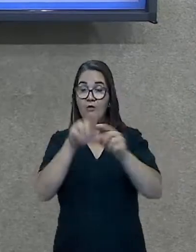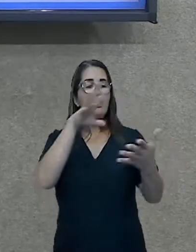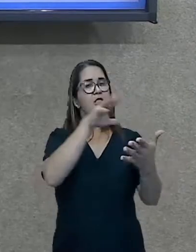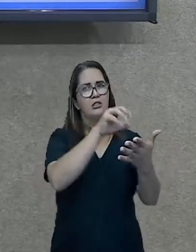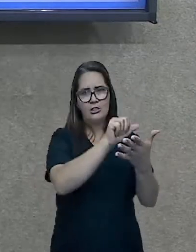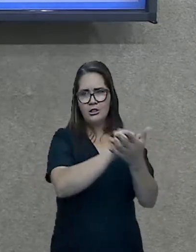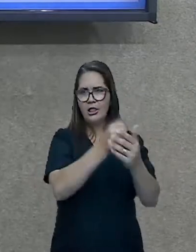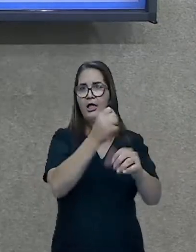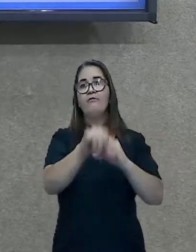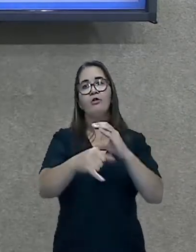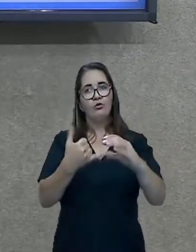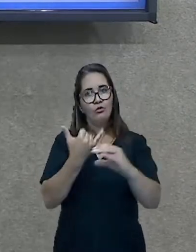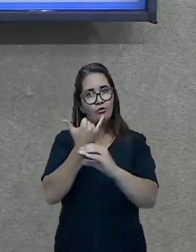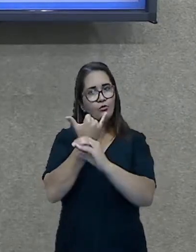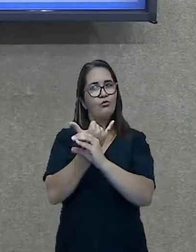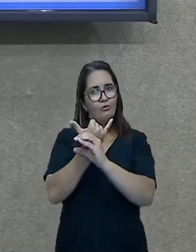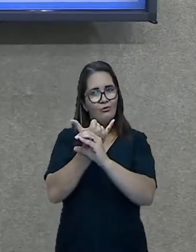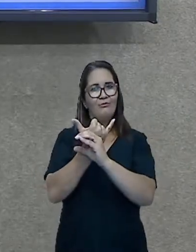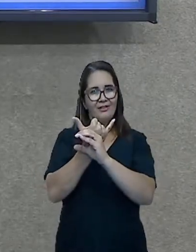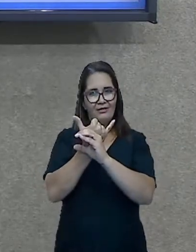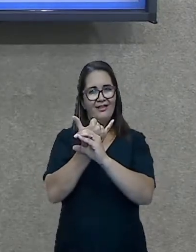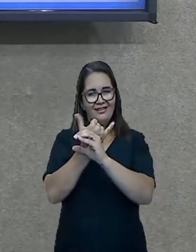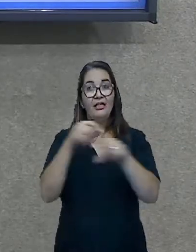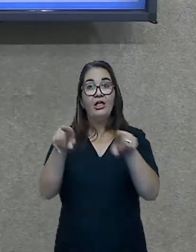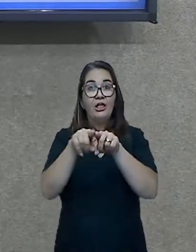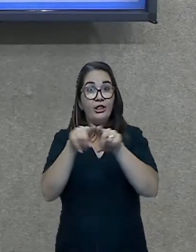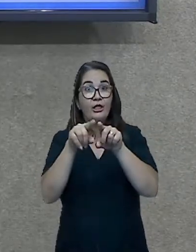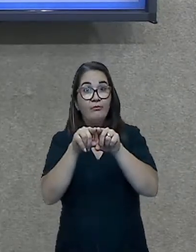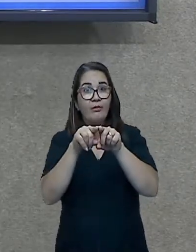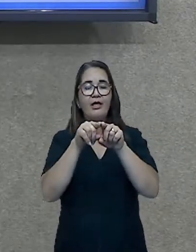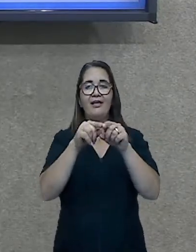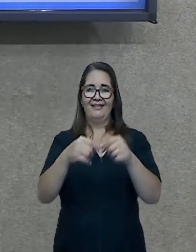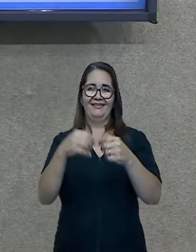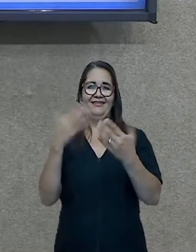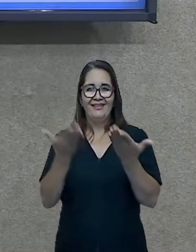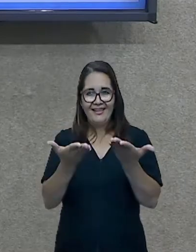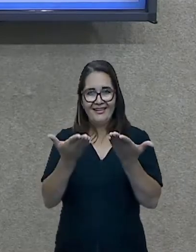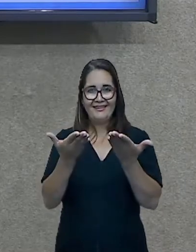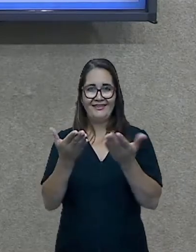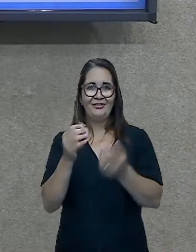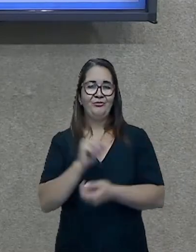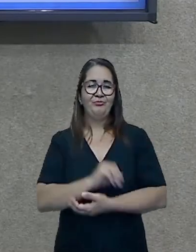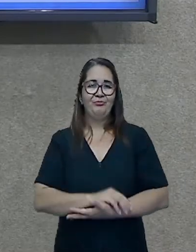em nosso canal do YouTube. Acesse as nossas redes sociais SMED-GV.